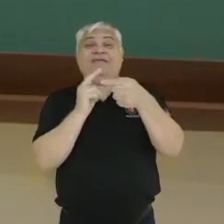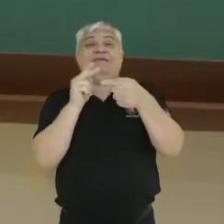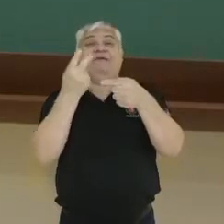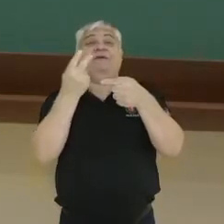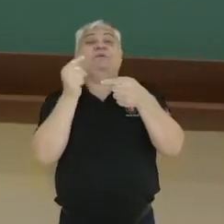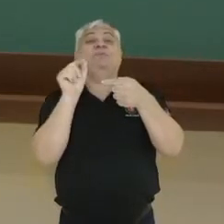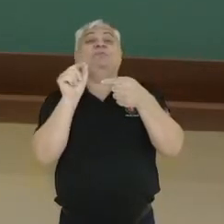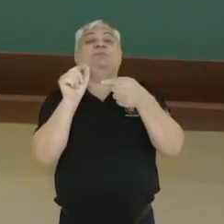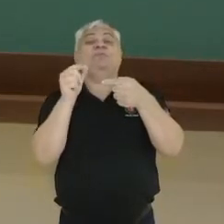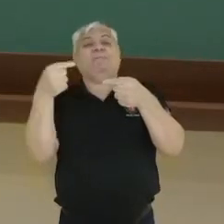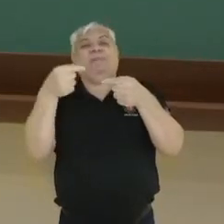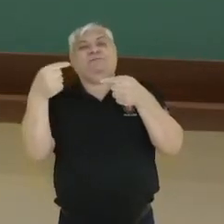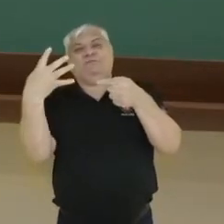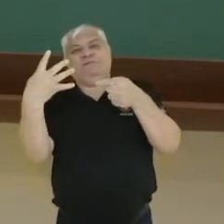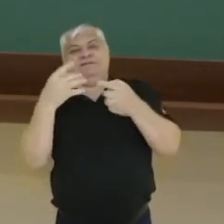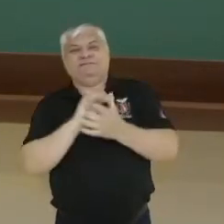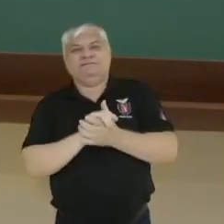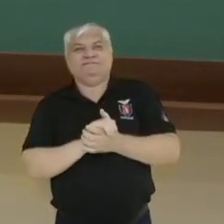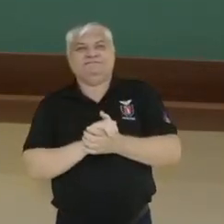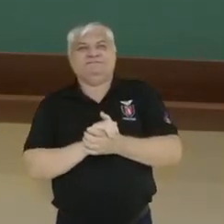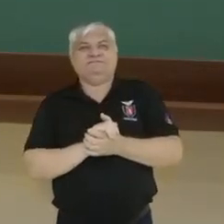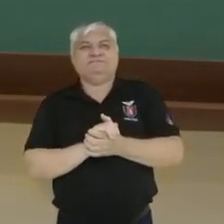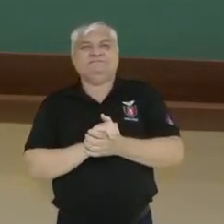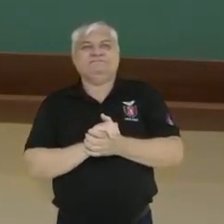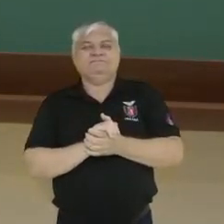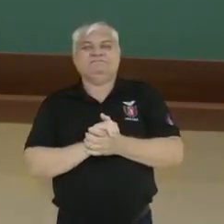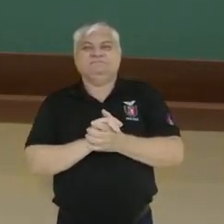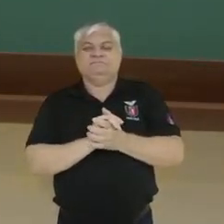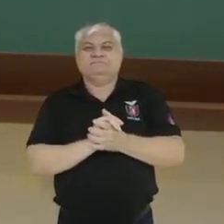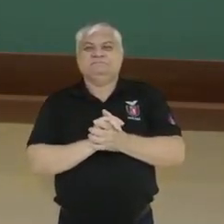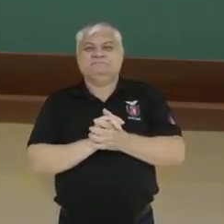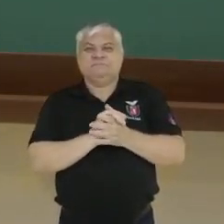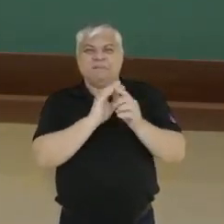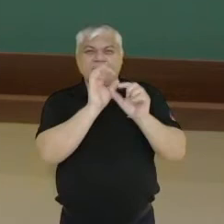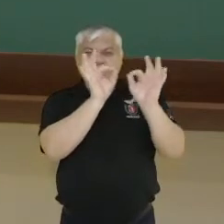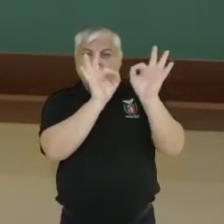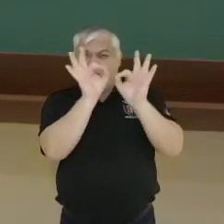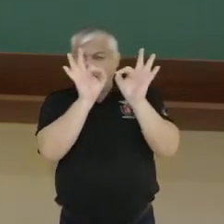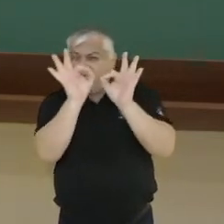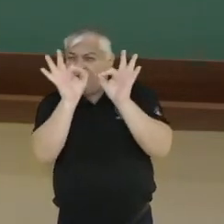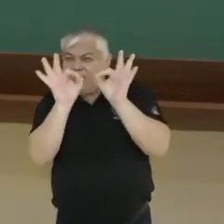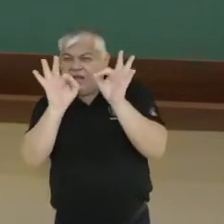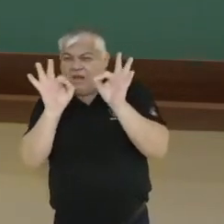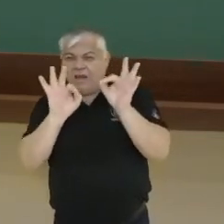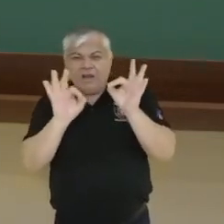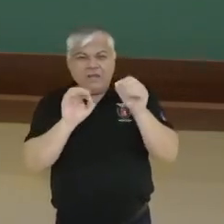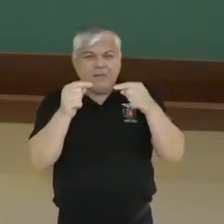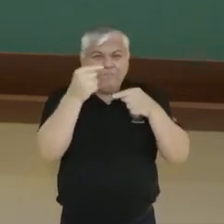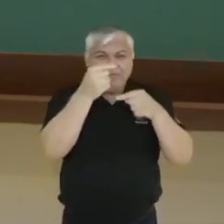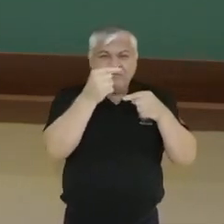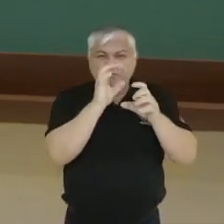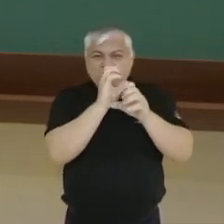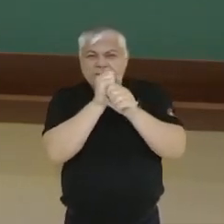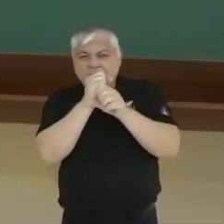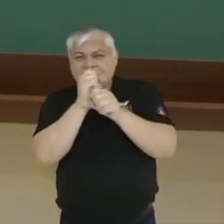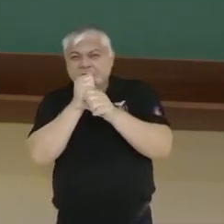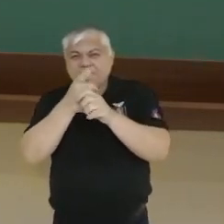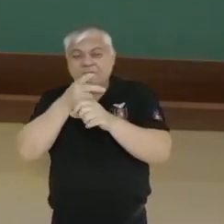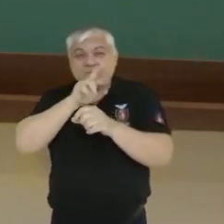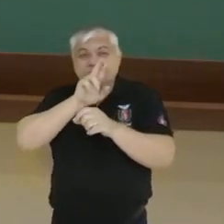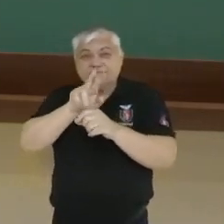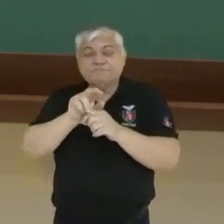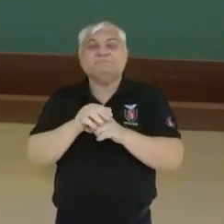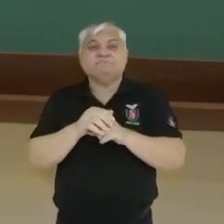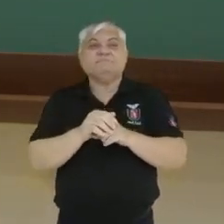igual a menos 4. Fazendo todas as nossas continhas passo a passo, com bastante atenção para não errar